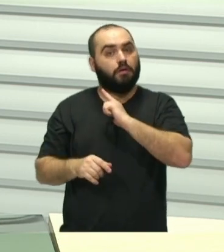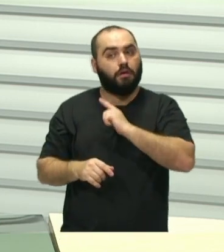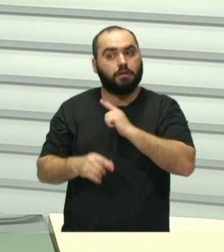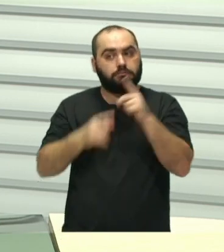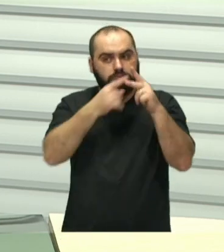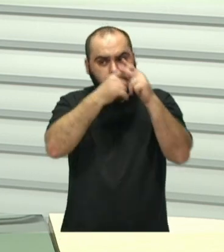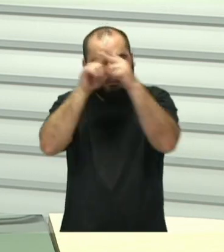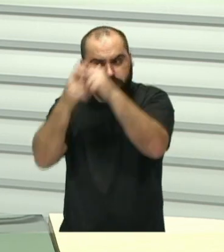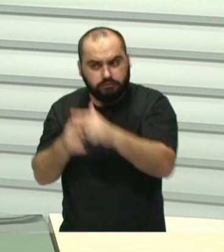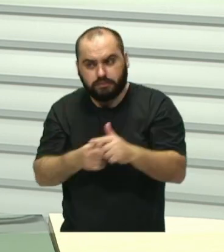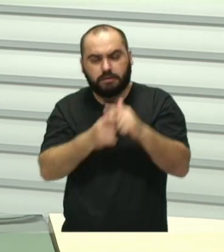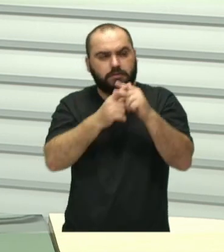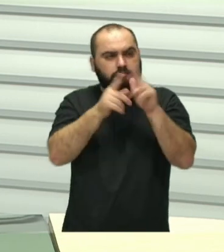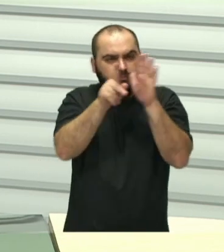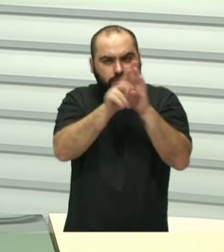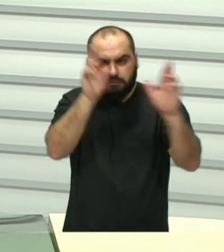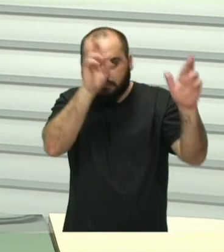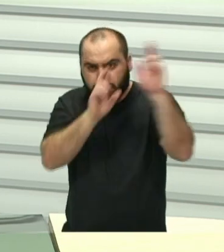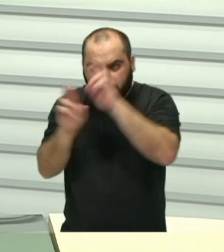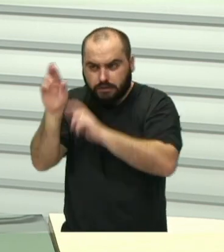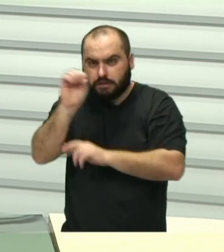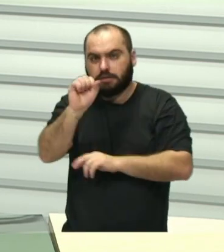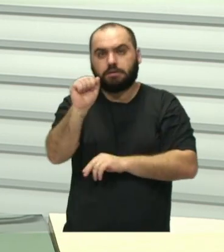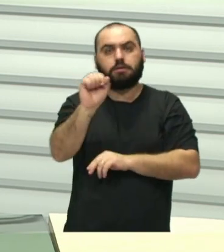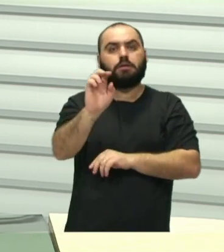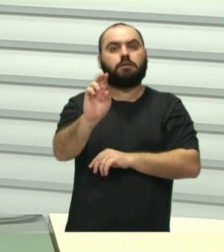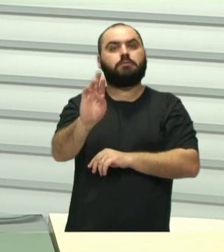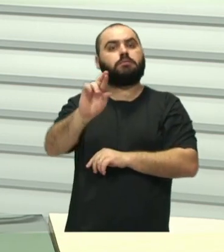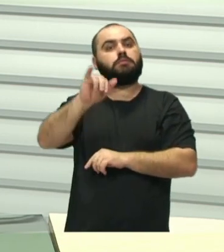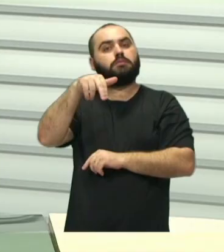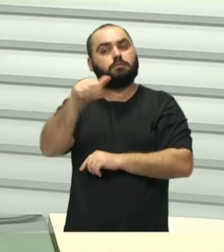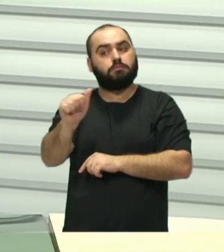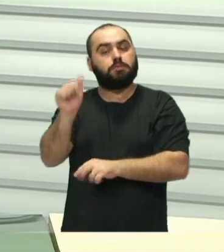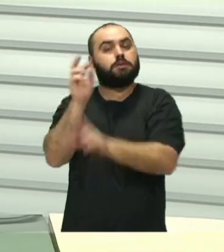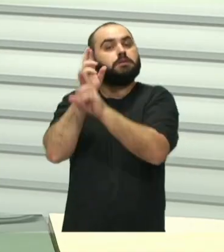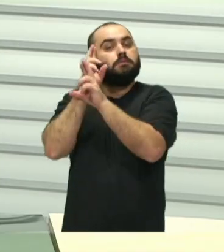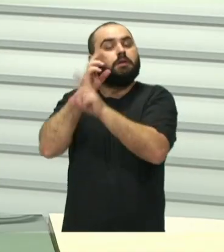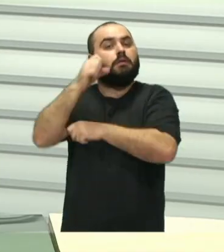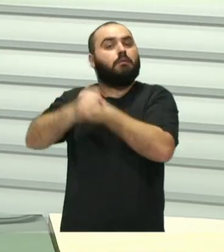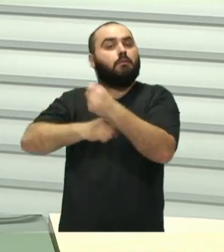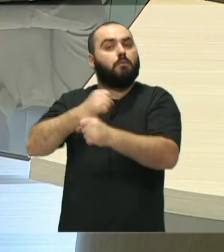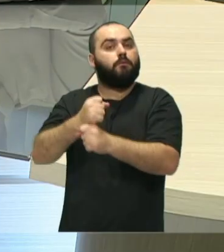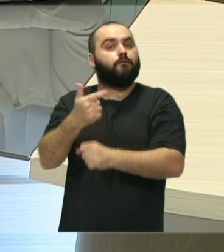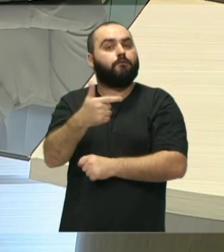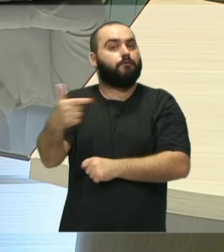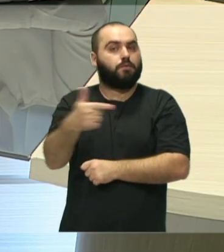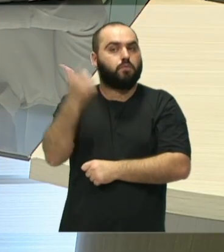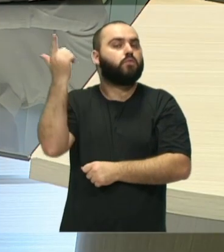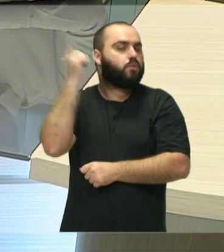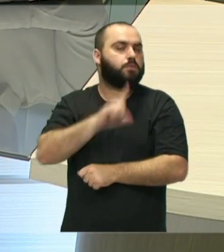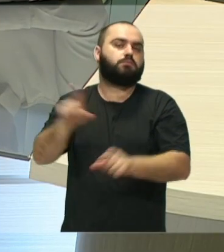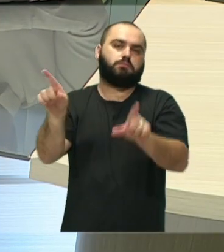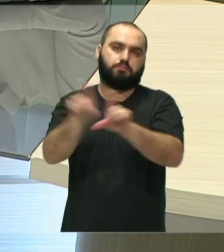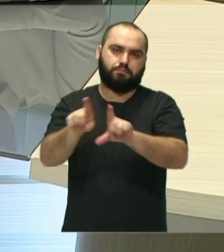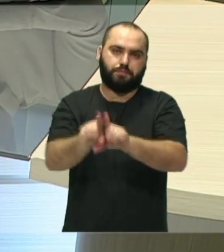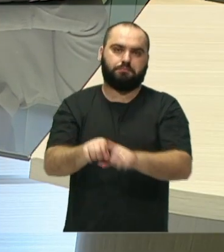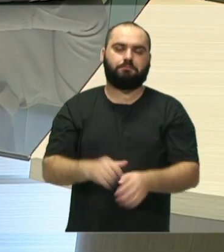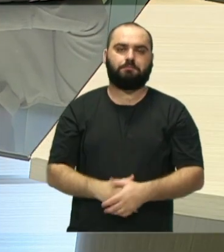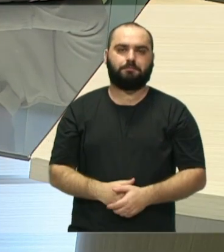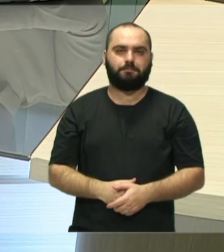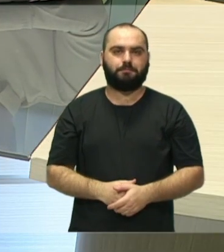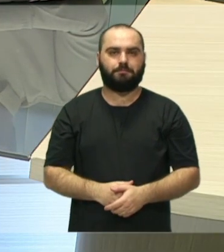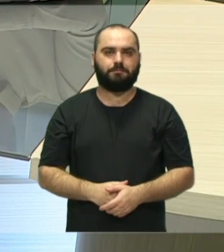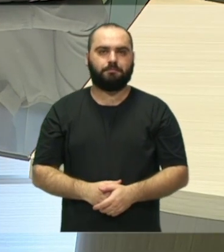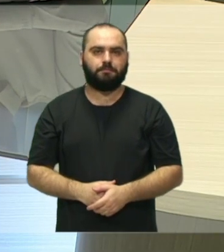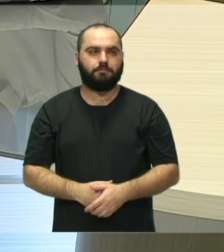monitorado pela Sabrina que nós esperamos que esse ano 2022 a gente possa colocar em prática também aí nós não poderíamos deixar de